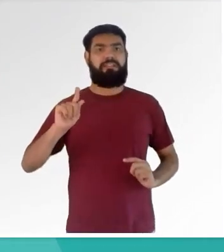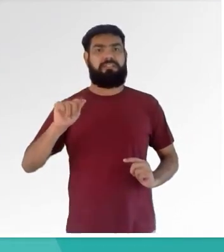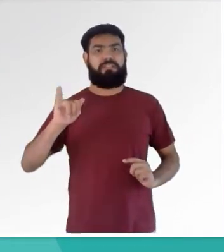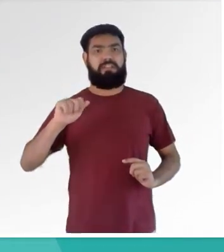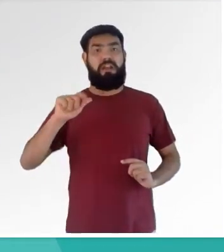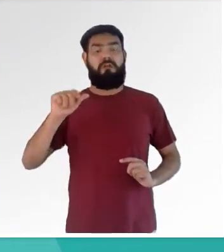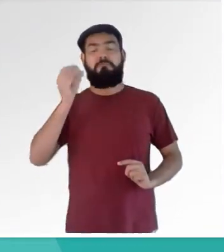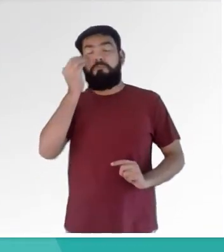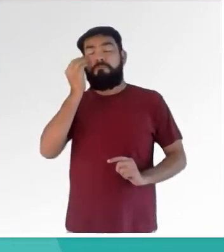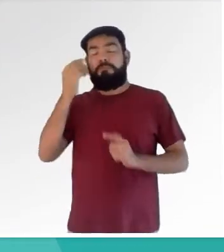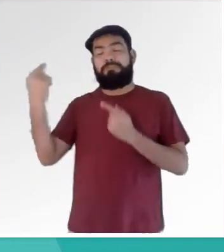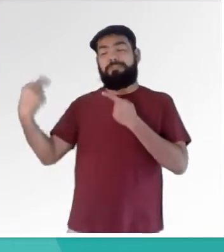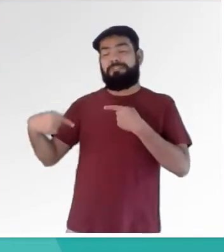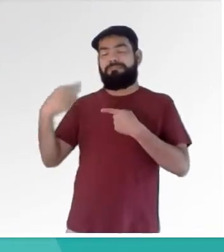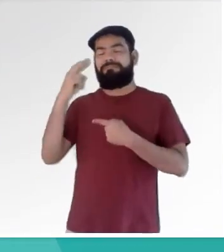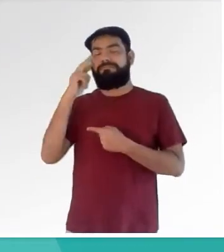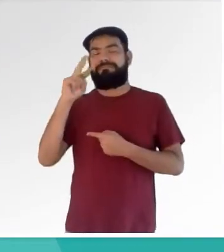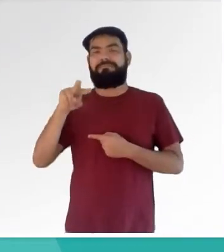sobre isso.